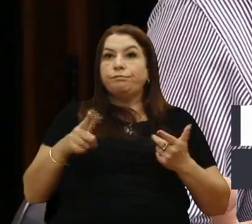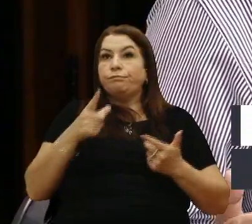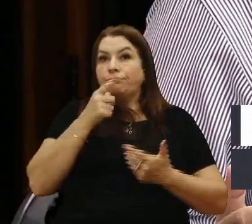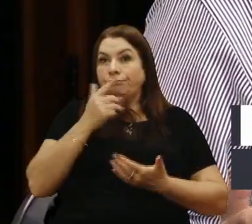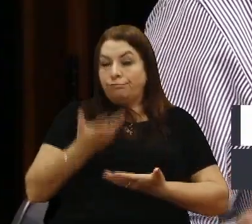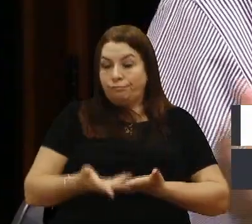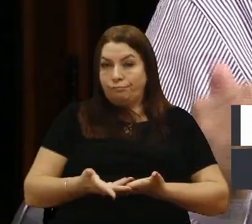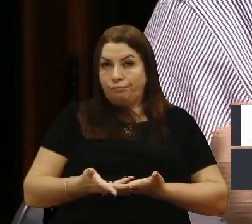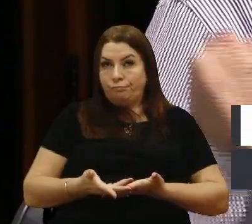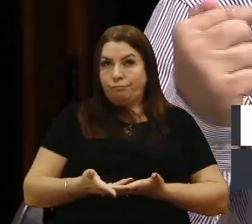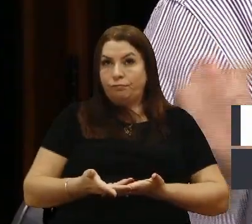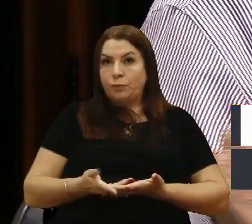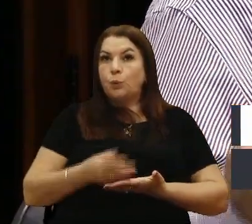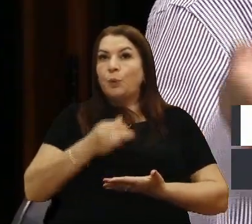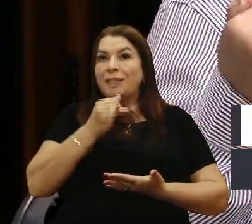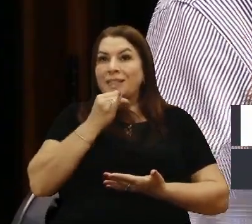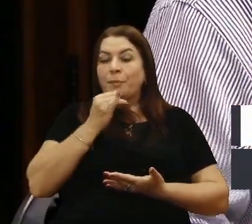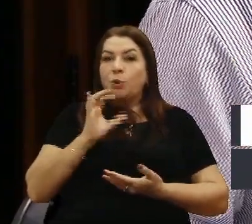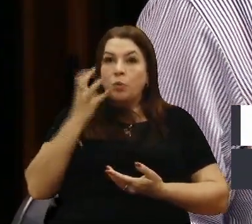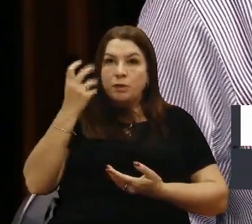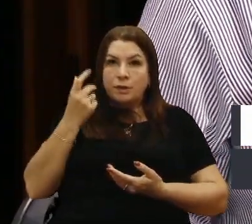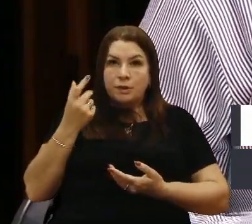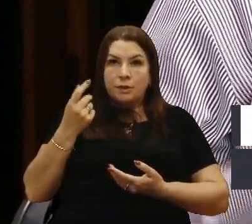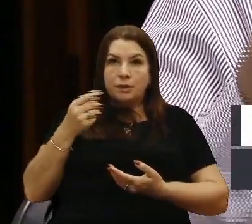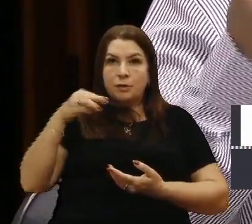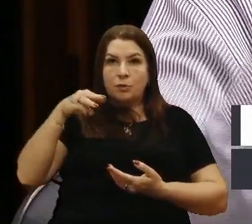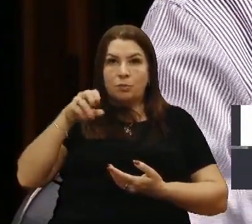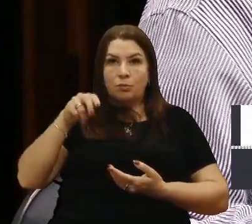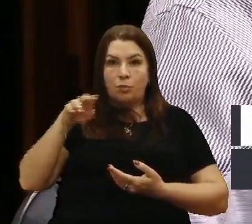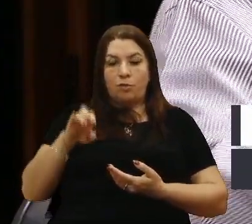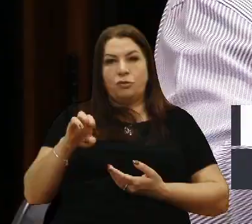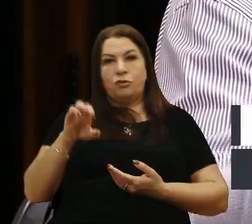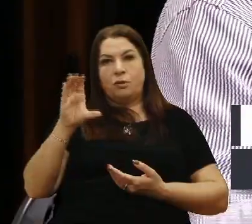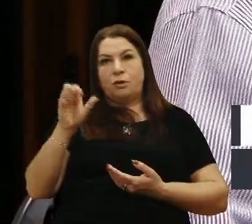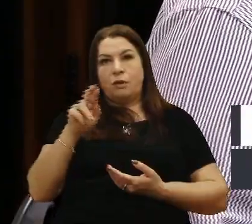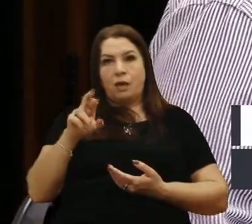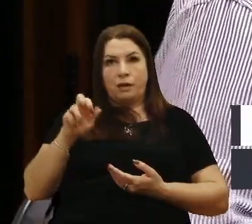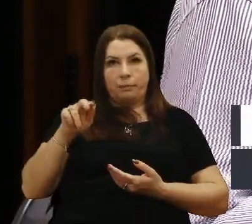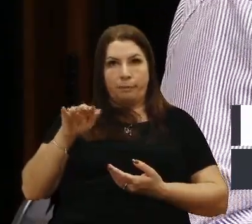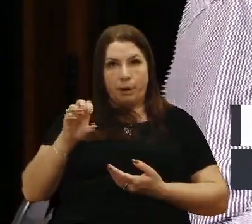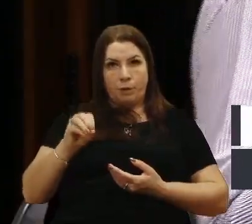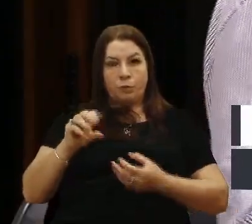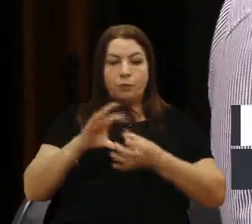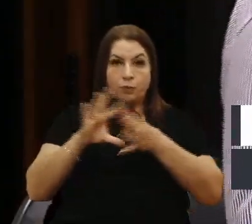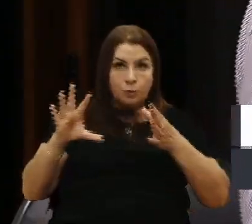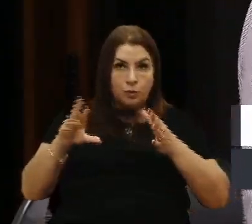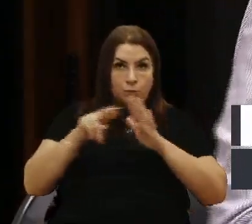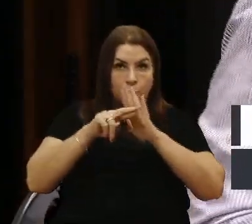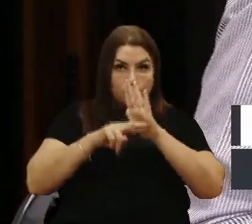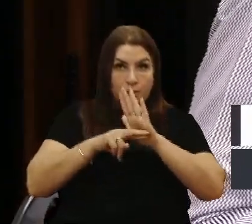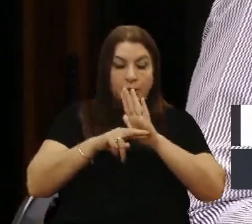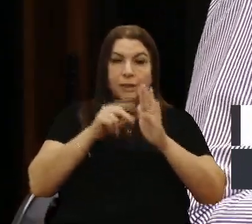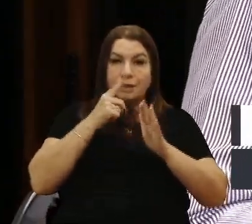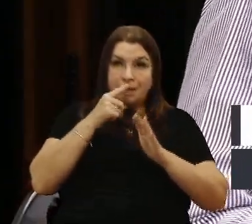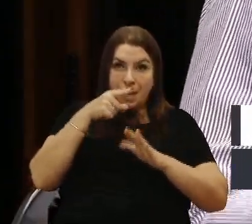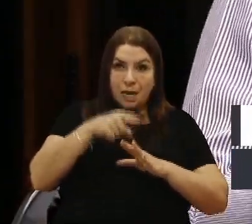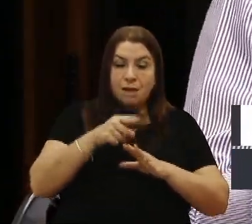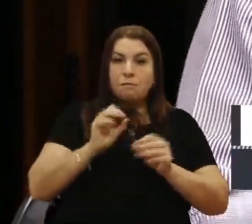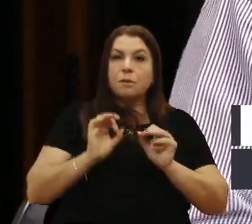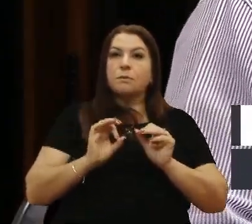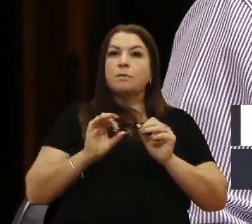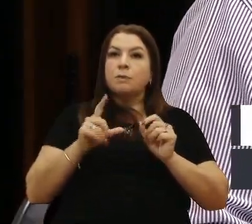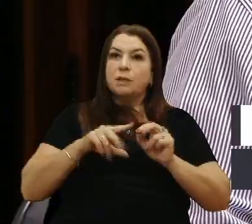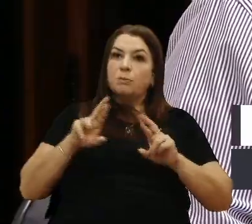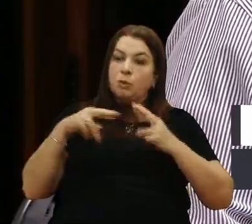água. E a exemplo do que aconteceu no Monte Carmelo, em que foi dada a autorização para a regularização da água, nós teremos